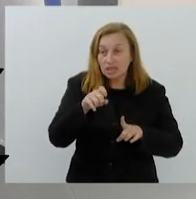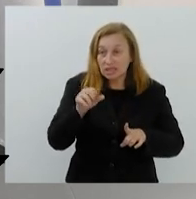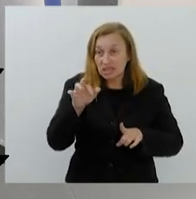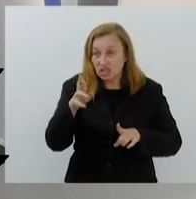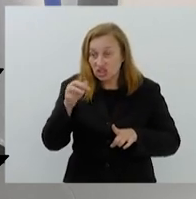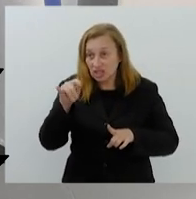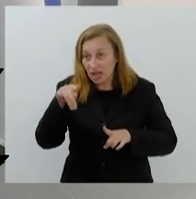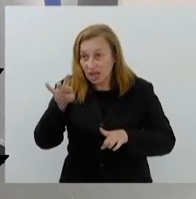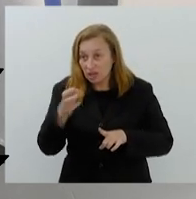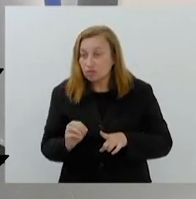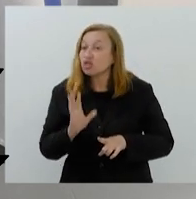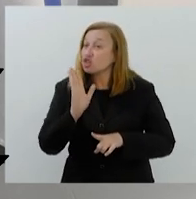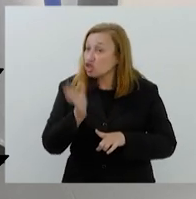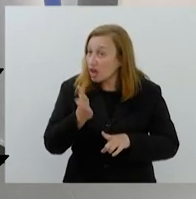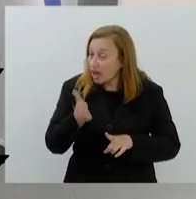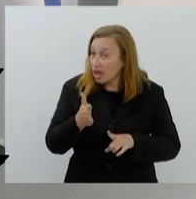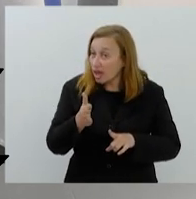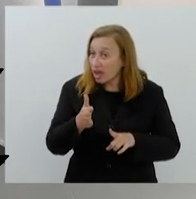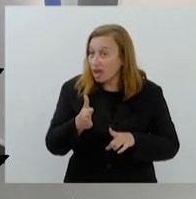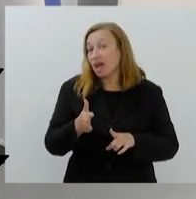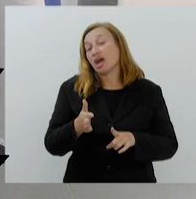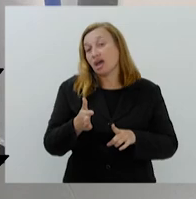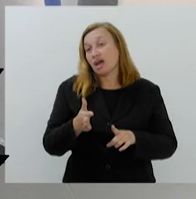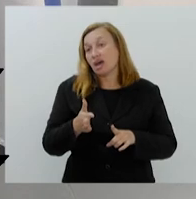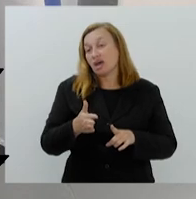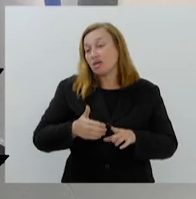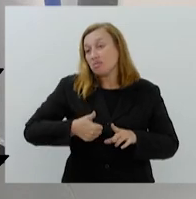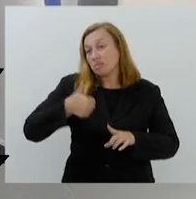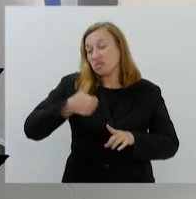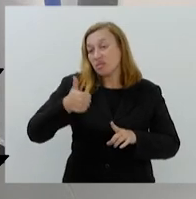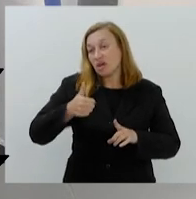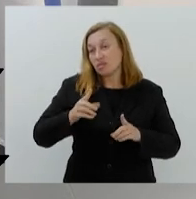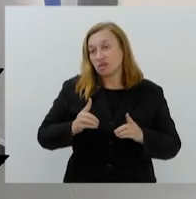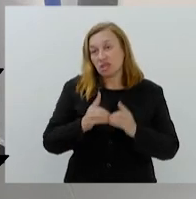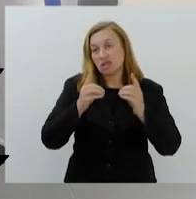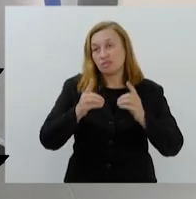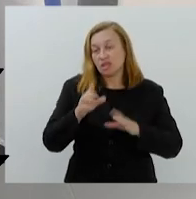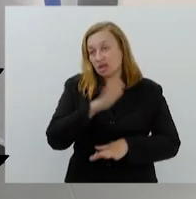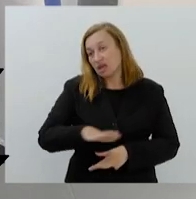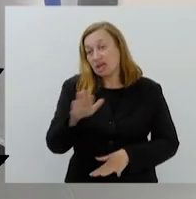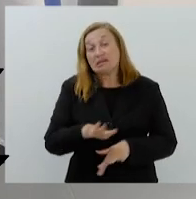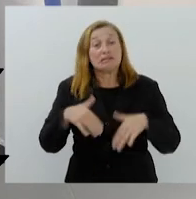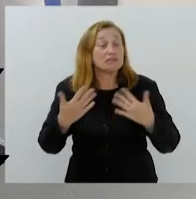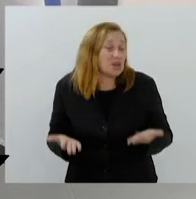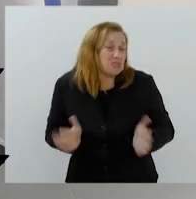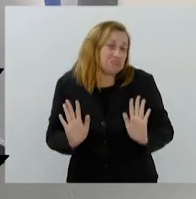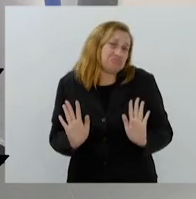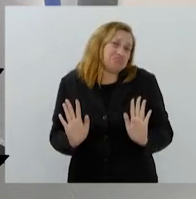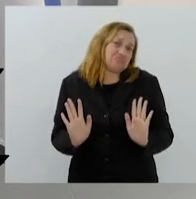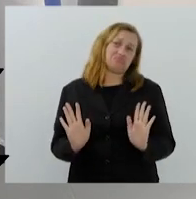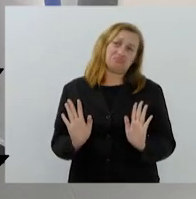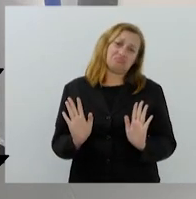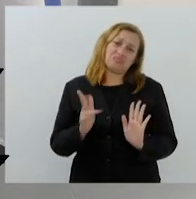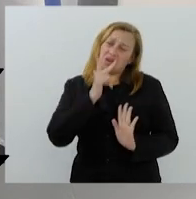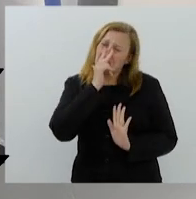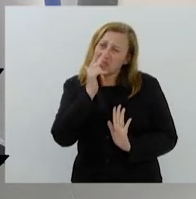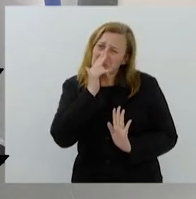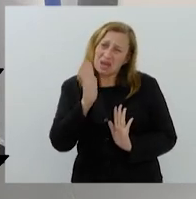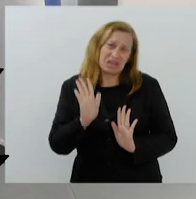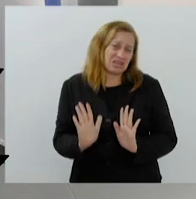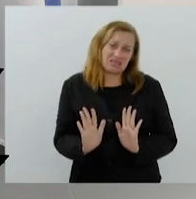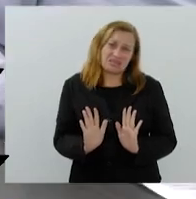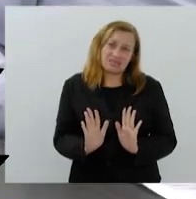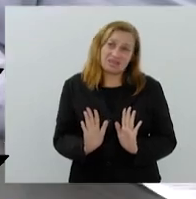Já é atendimento prioritário à criança. Sim, do Estado do Rio de Janeiro. É. Né? É. Então, assim, me parece que... Eu acho